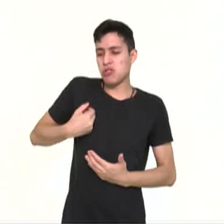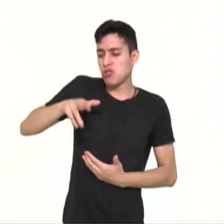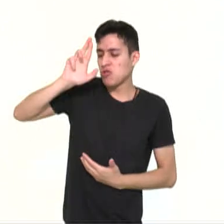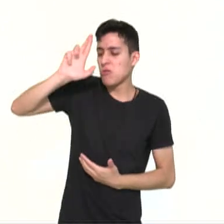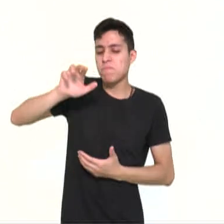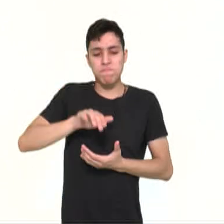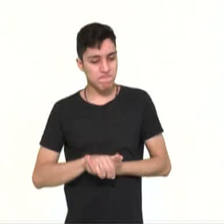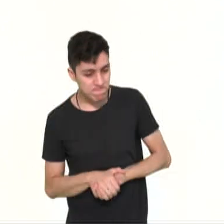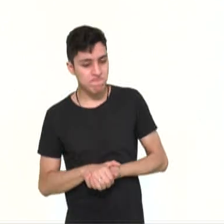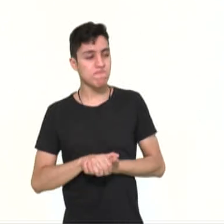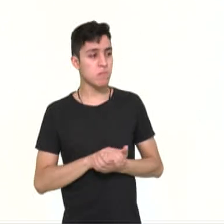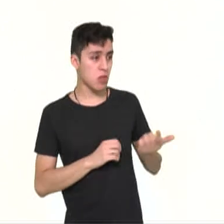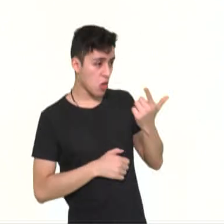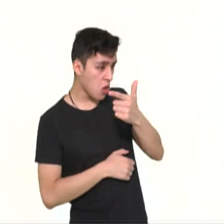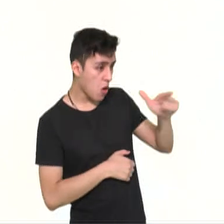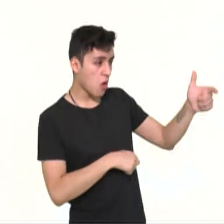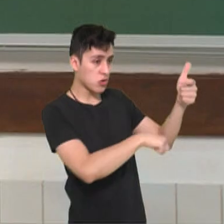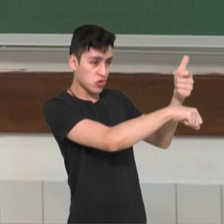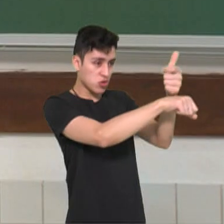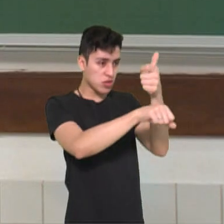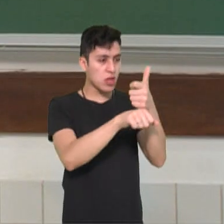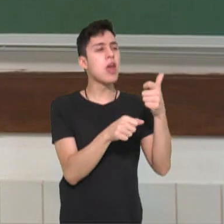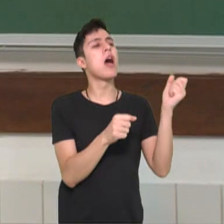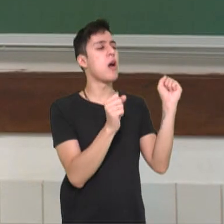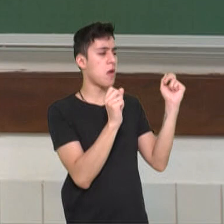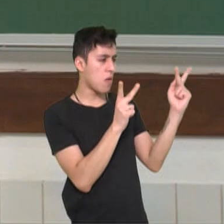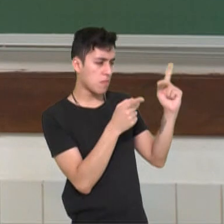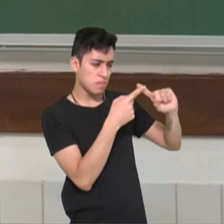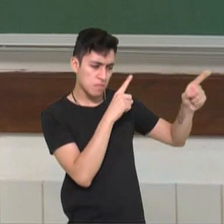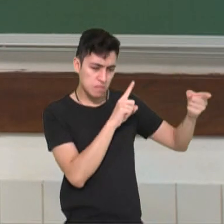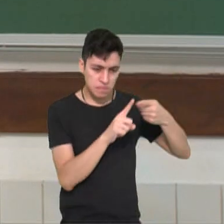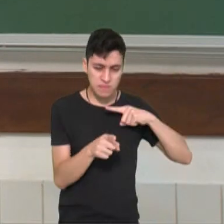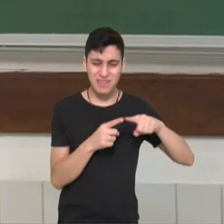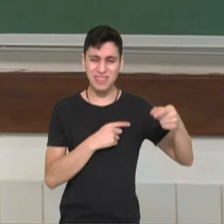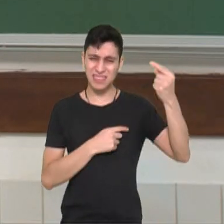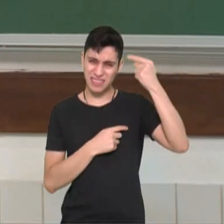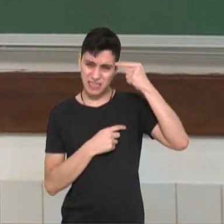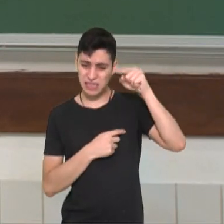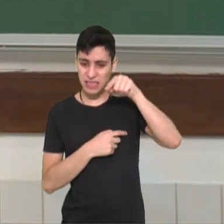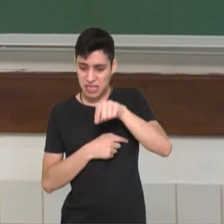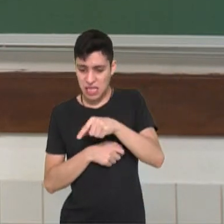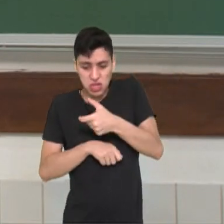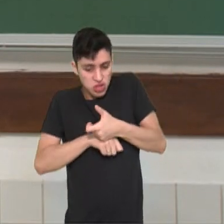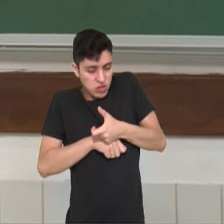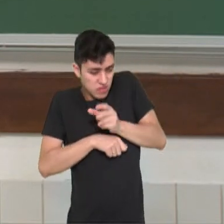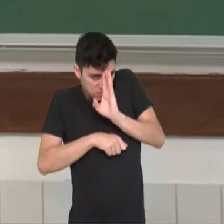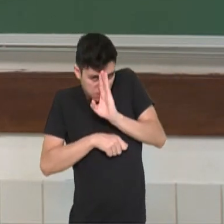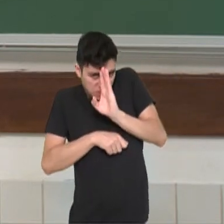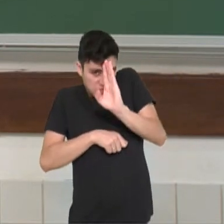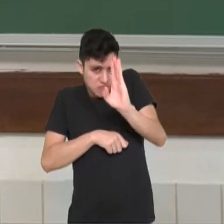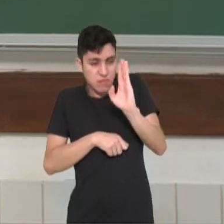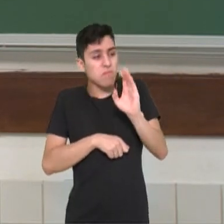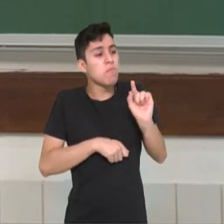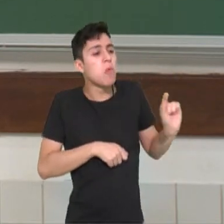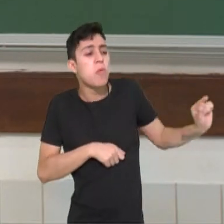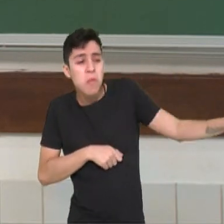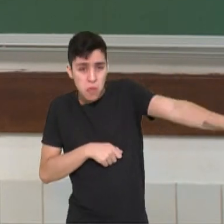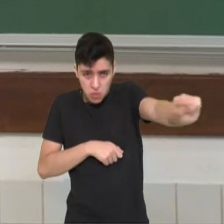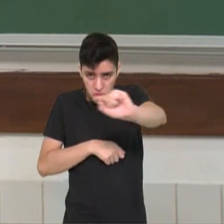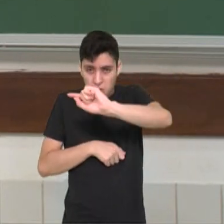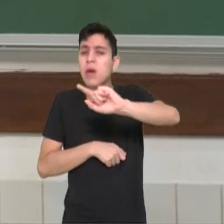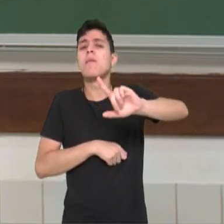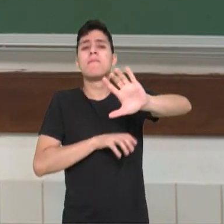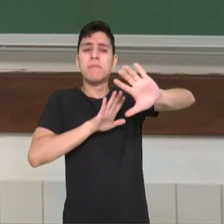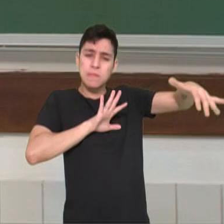a autoridade de outros chefes, né. Dentro da capital, esse chefe, ele era maior autoridade dentre os outros das aldeias